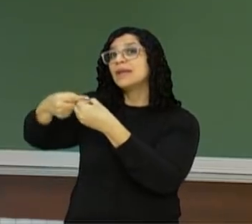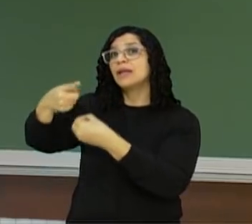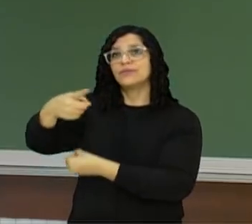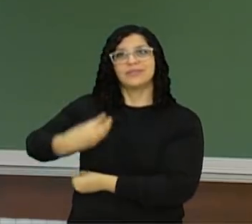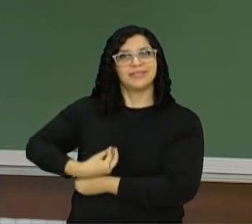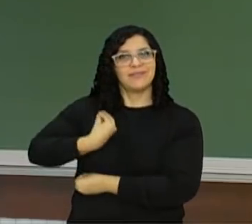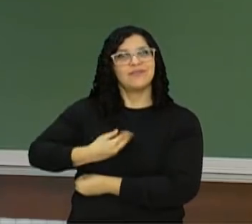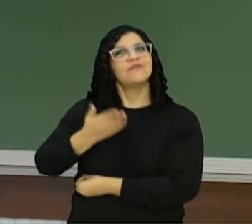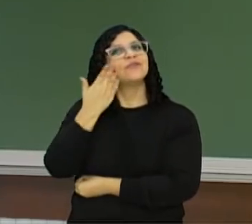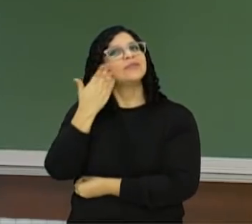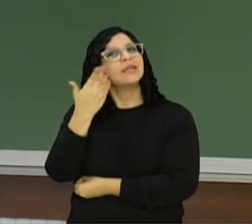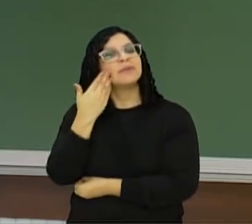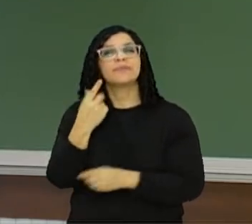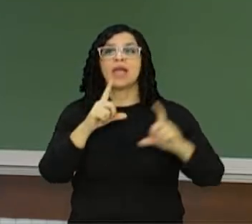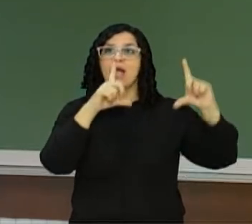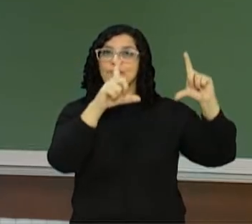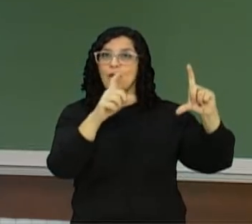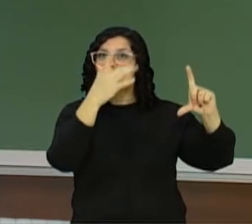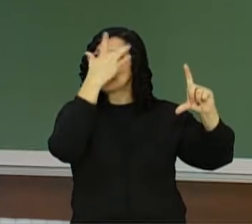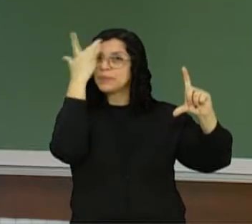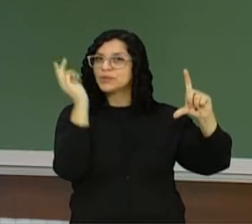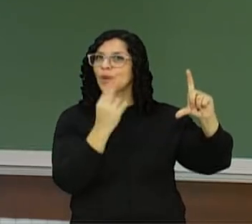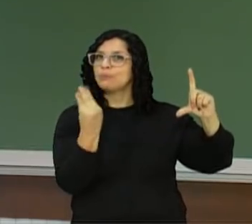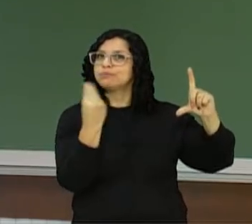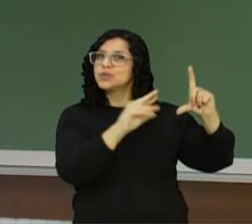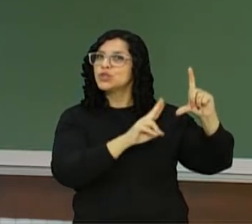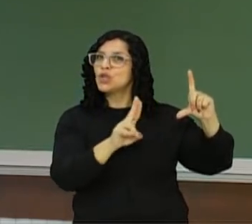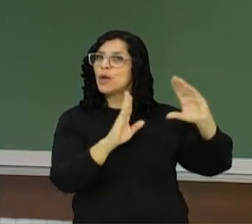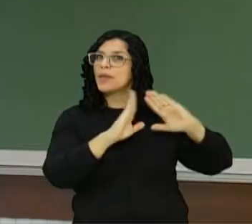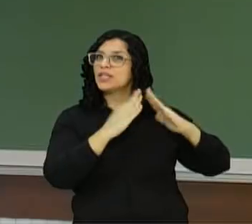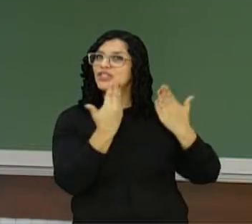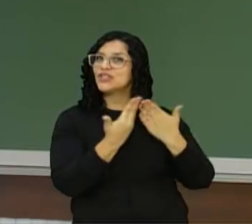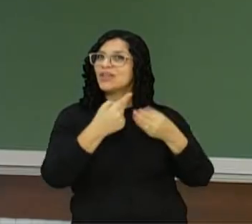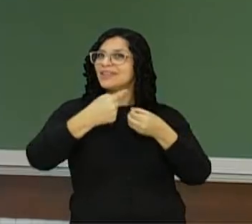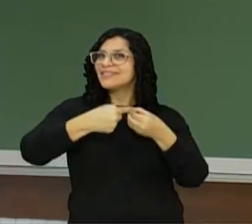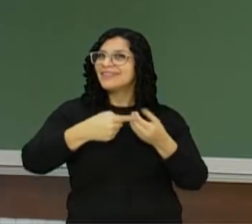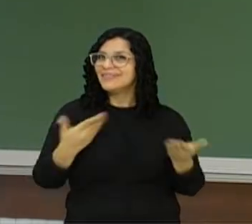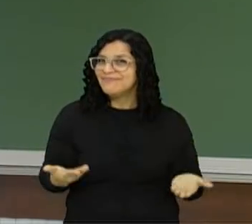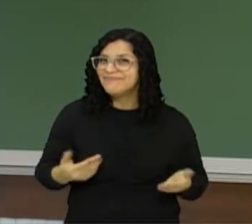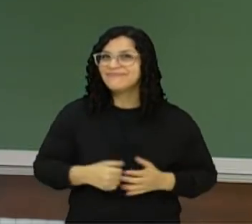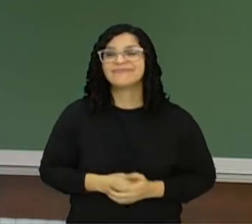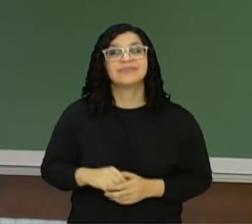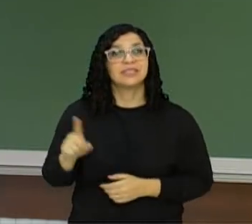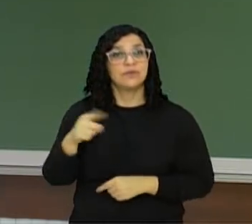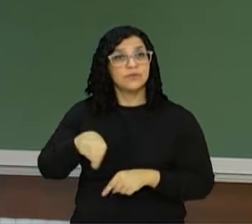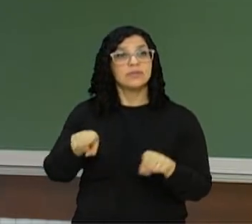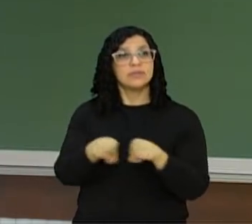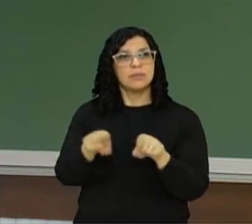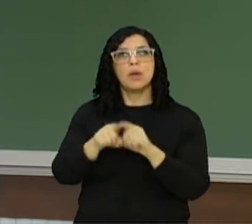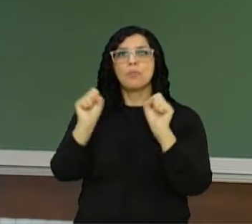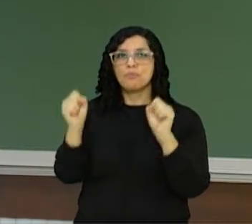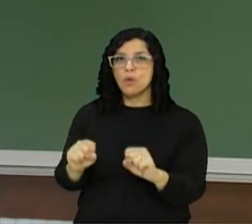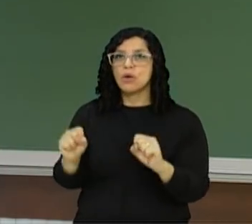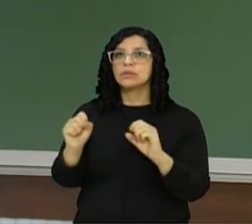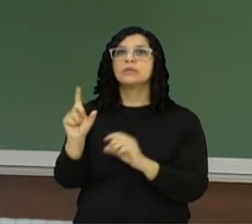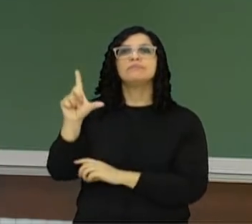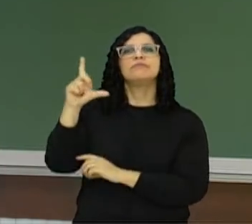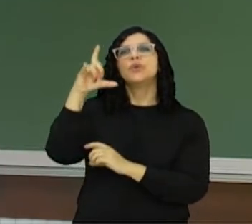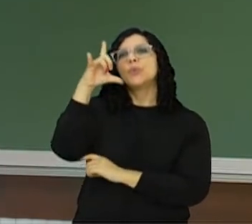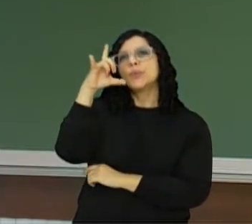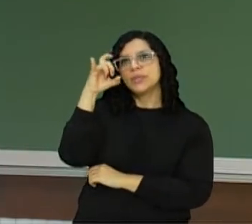eu vou identificar a foto, o seu nome, o nome da sua escola. Que legal! E vocês também podem me marcar